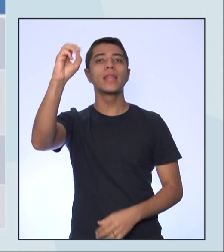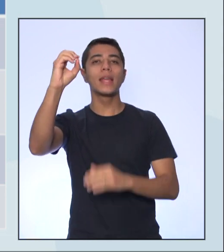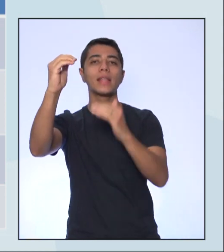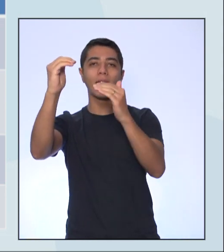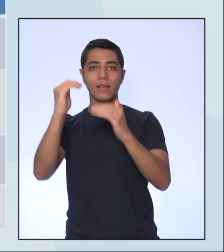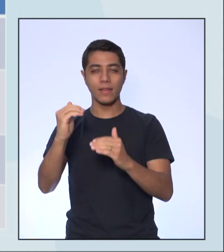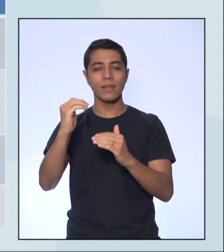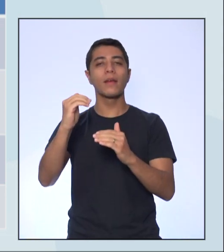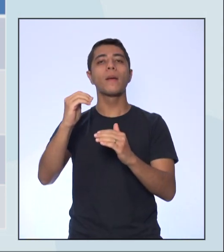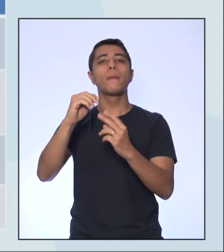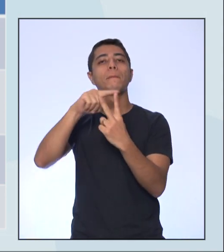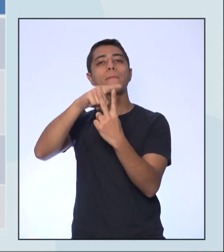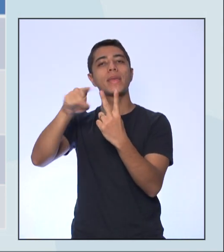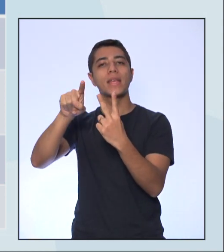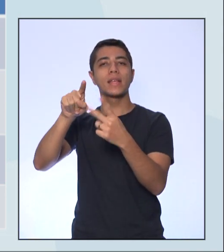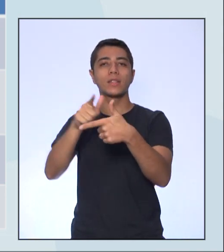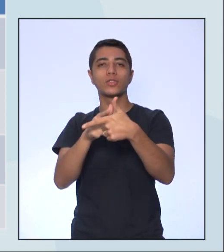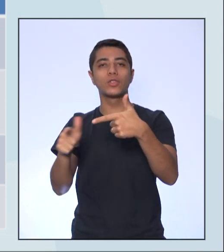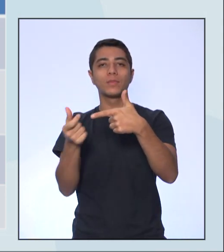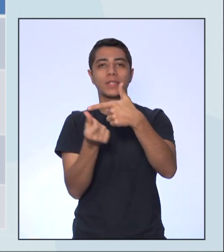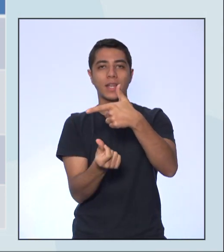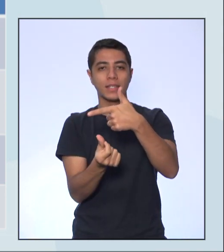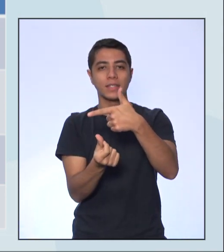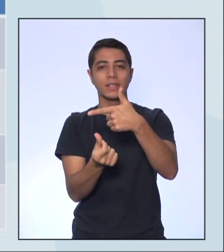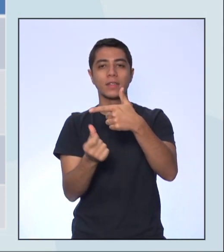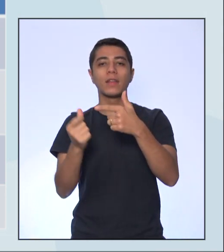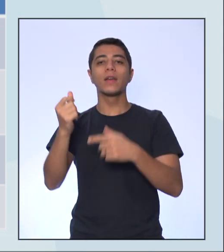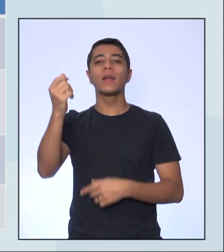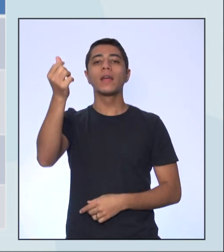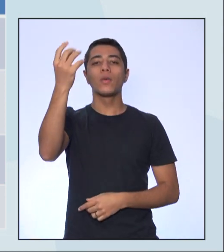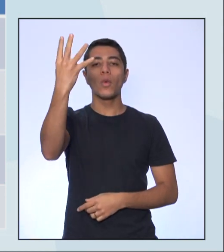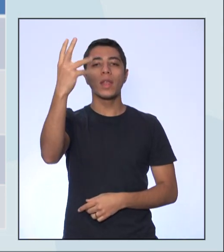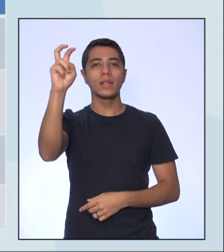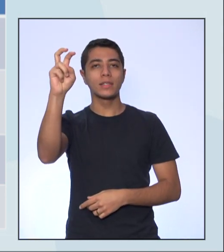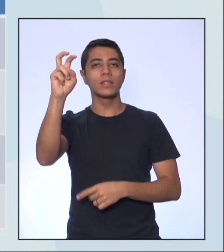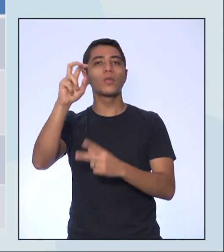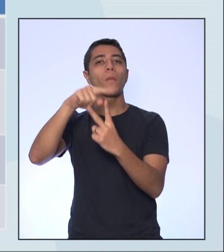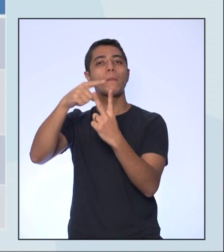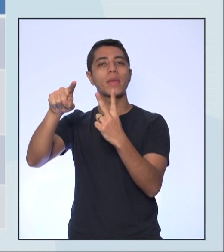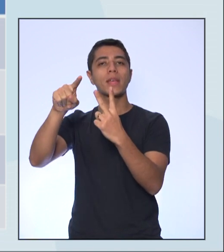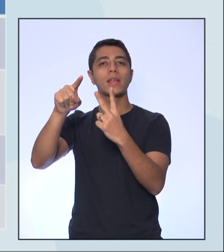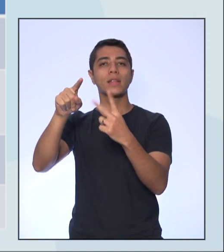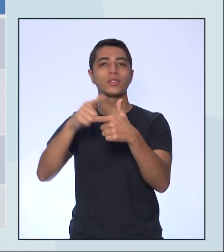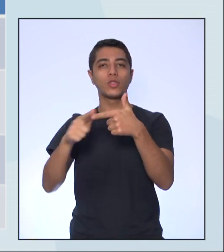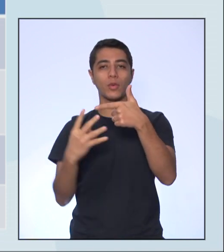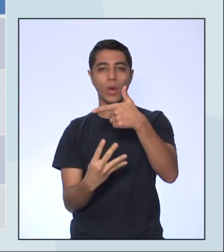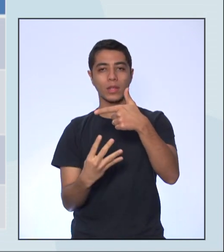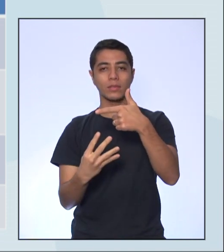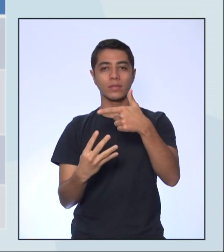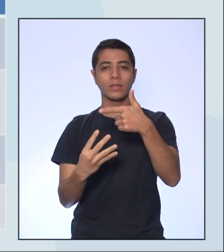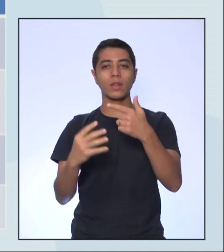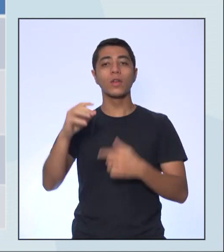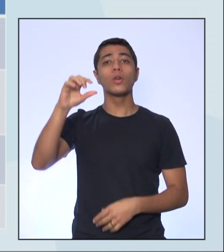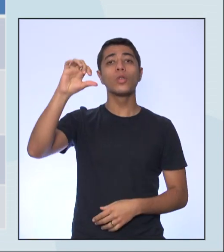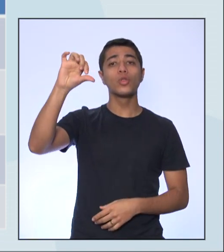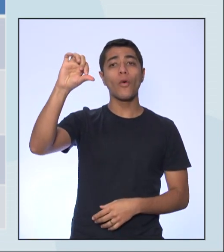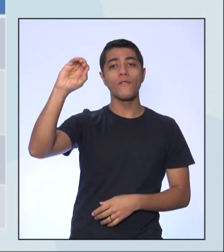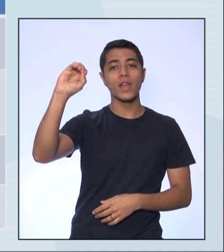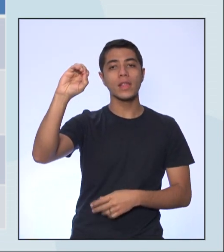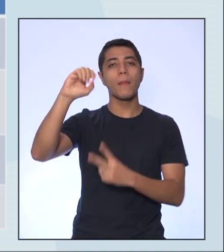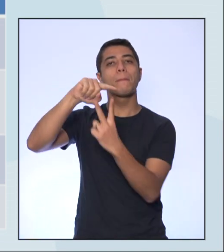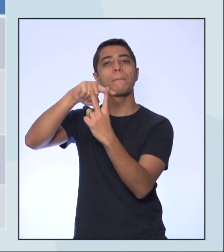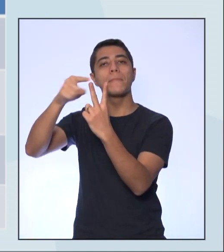ângulo 45 é pi sobre 4 o ângulo 60 é pi sobre 3 o ângulo 90 é pi sobre 2